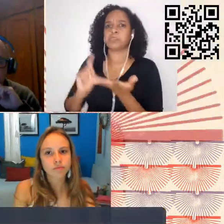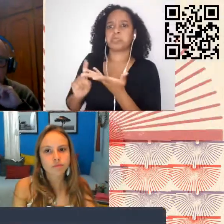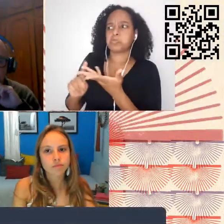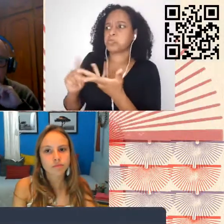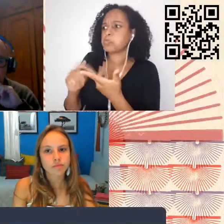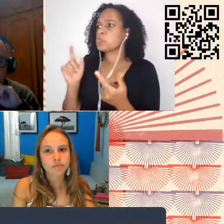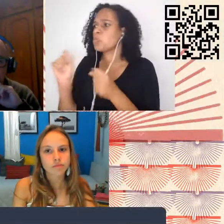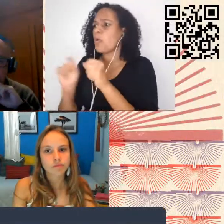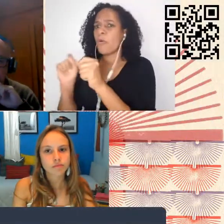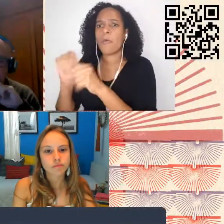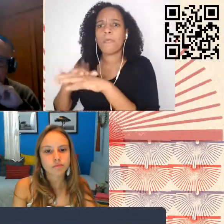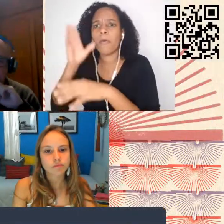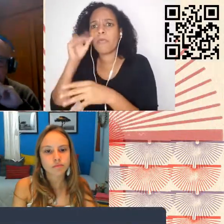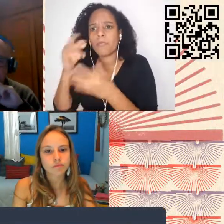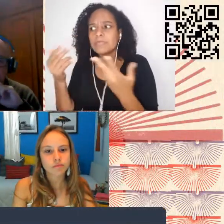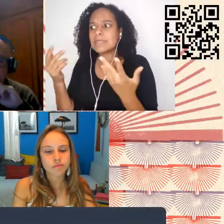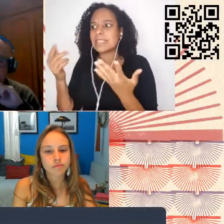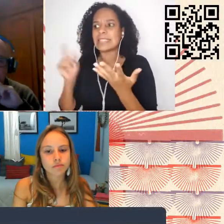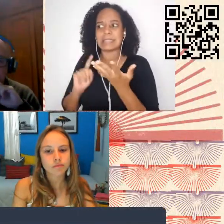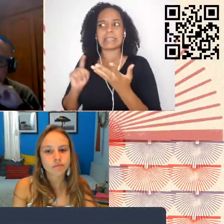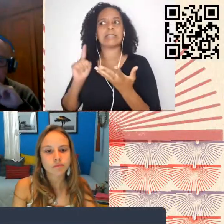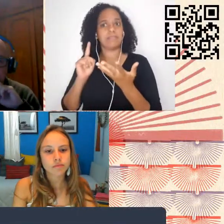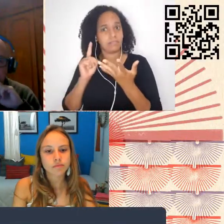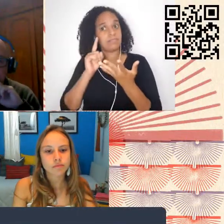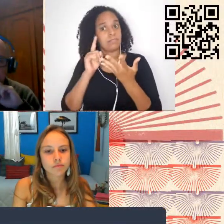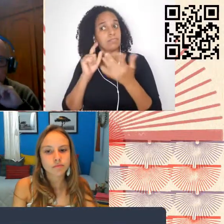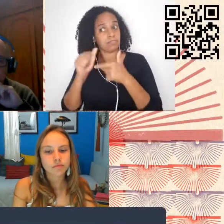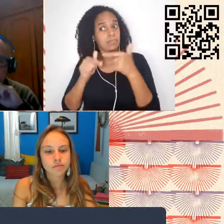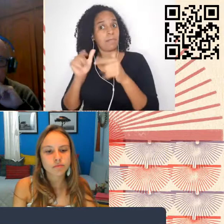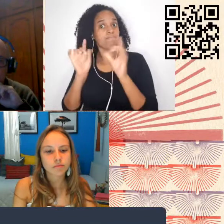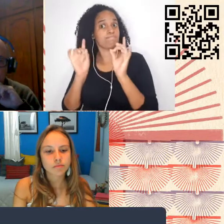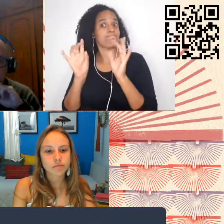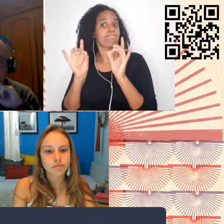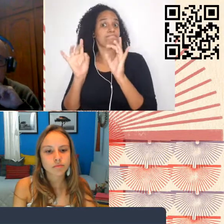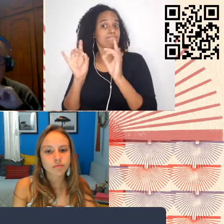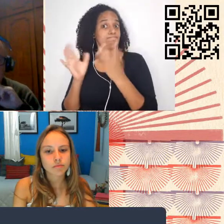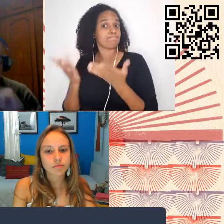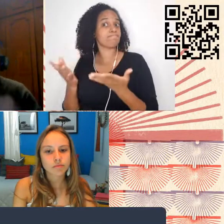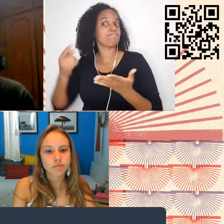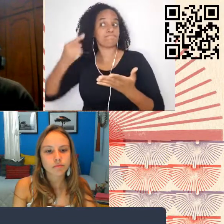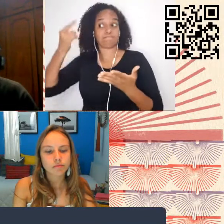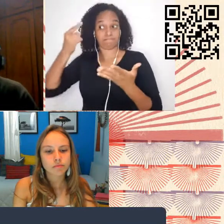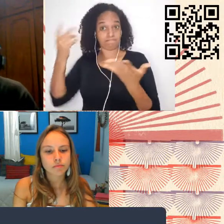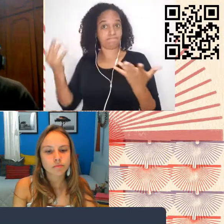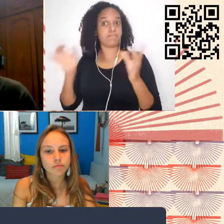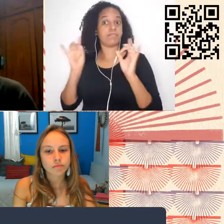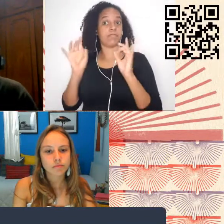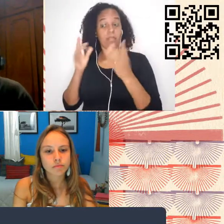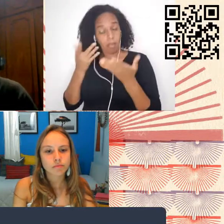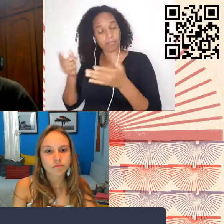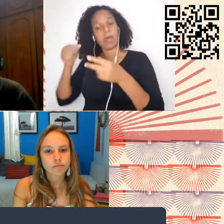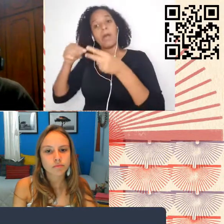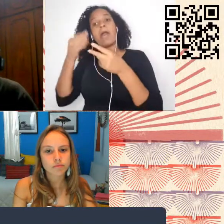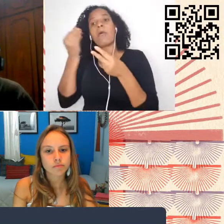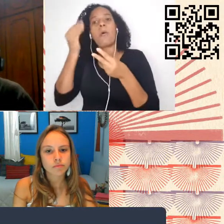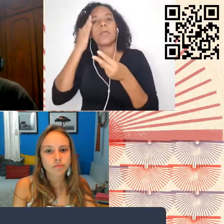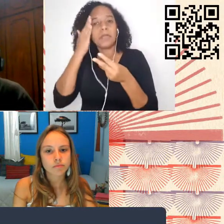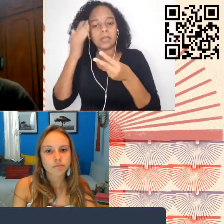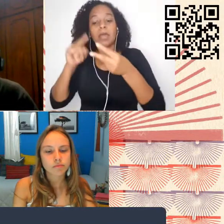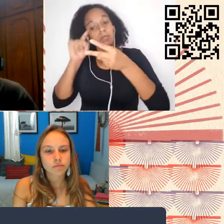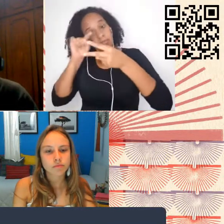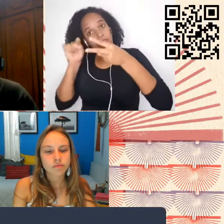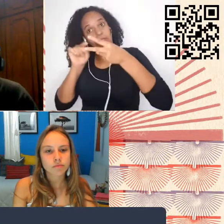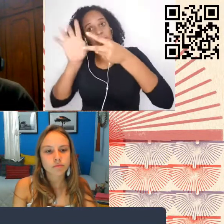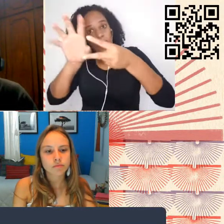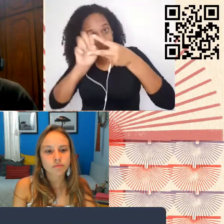completo e complexo, porque é um trabalho de primeira grandeza. Então, para saber mais também, a gente vai